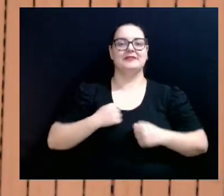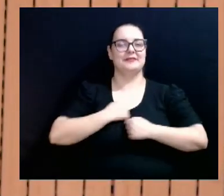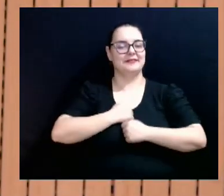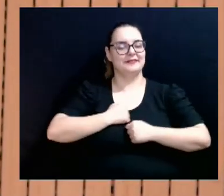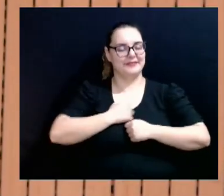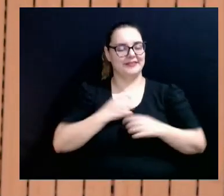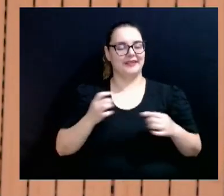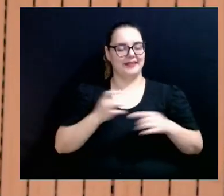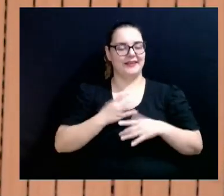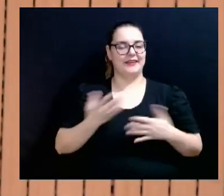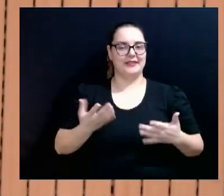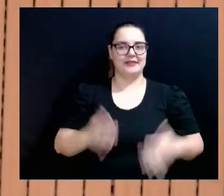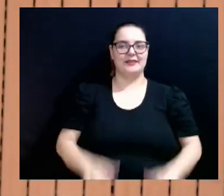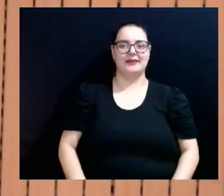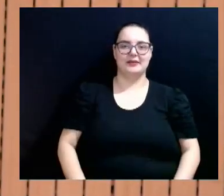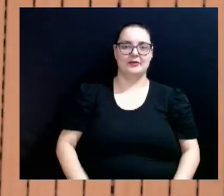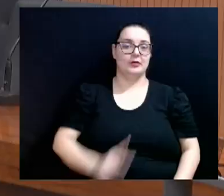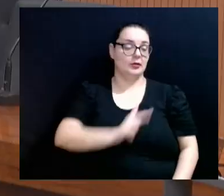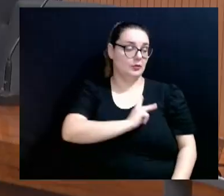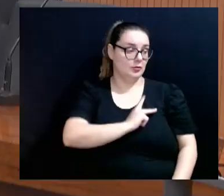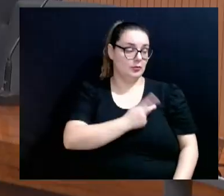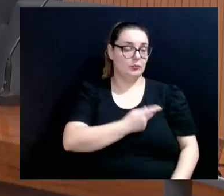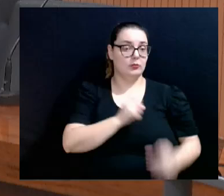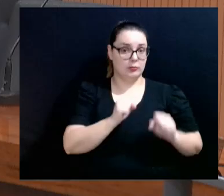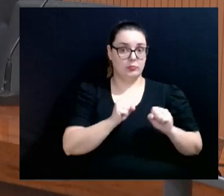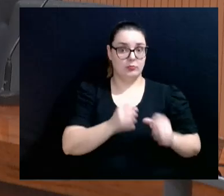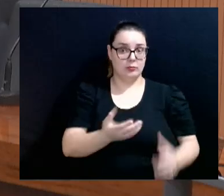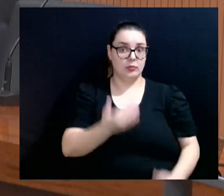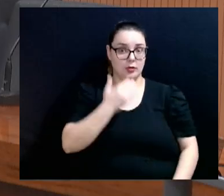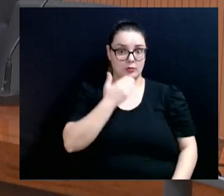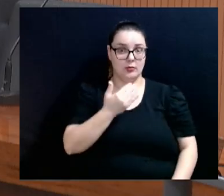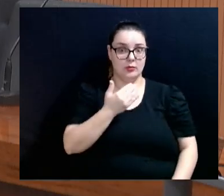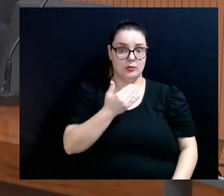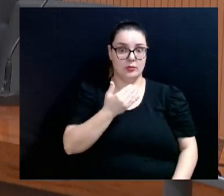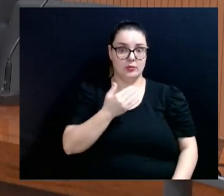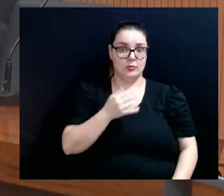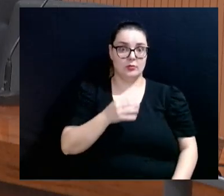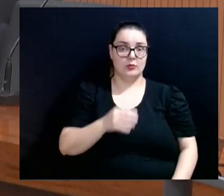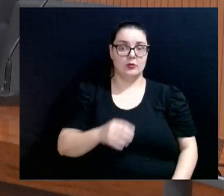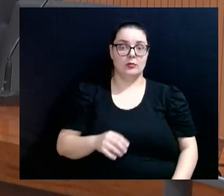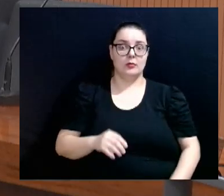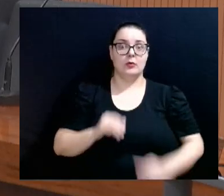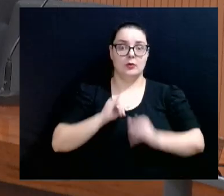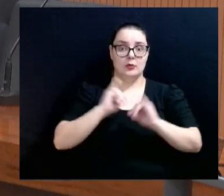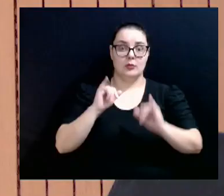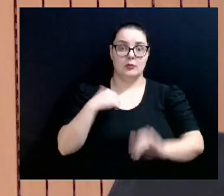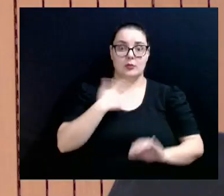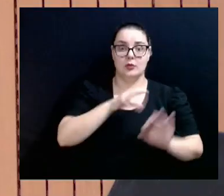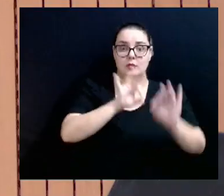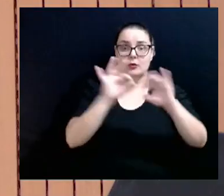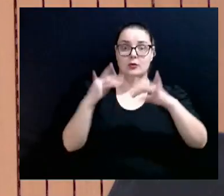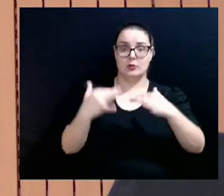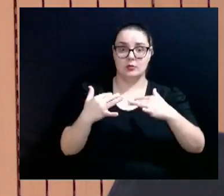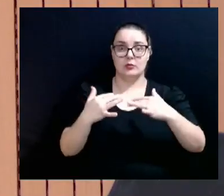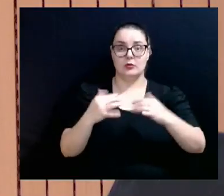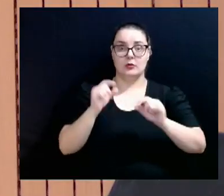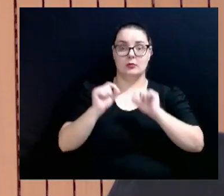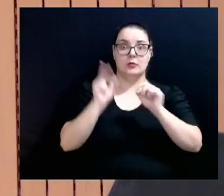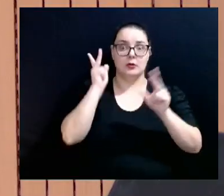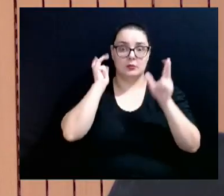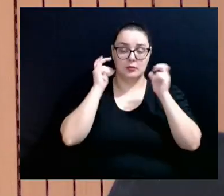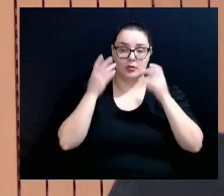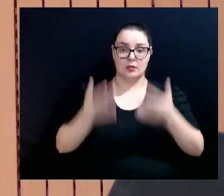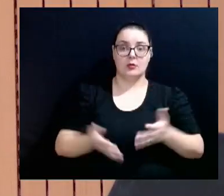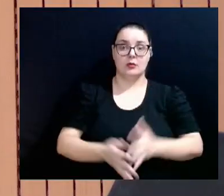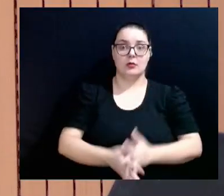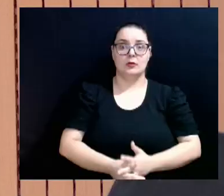Paulo, posso passar só para uma mensagem para os nossos telespectadores, para quem nos escuta aqui, tanto nós,